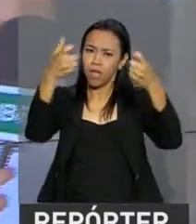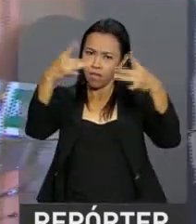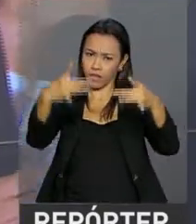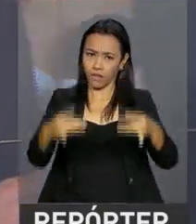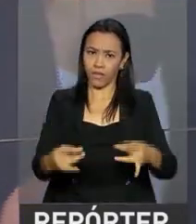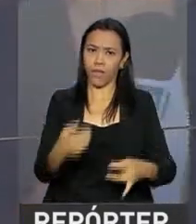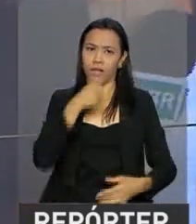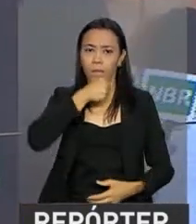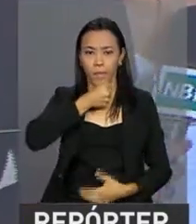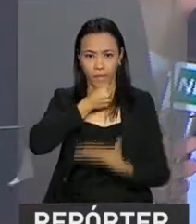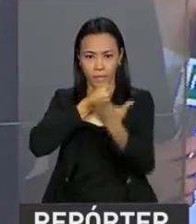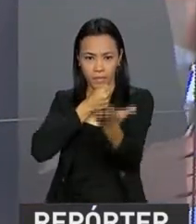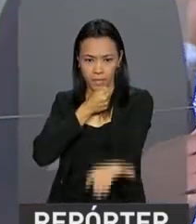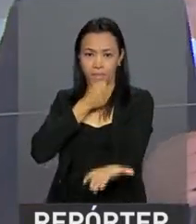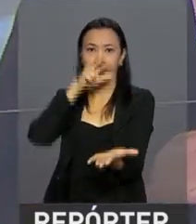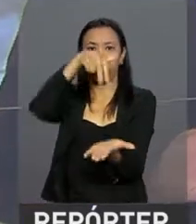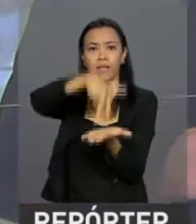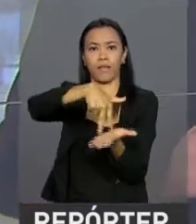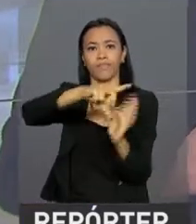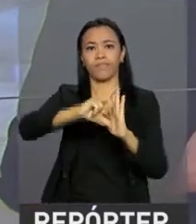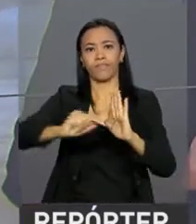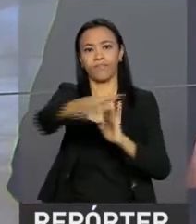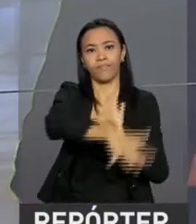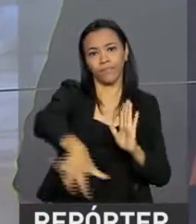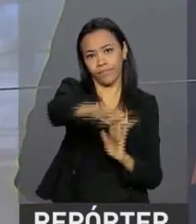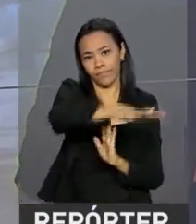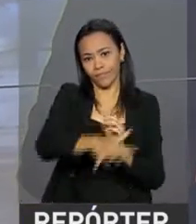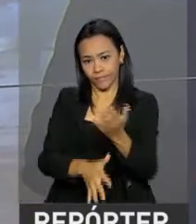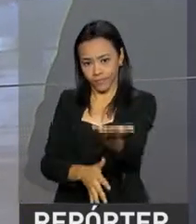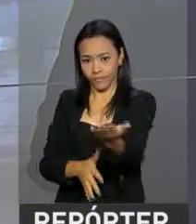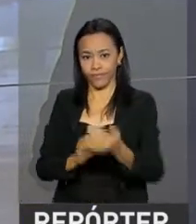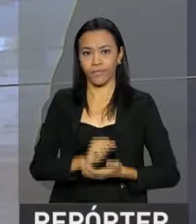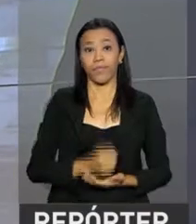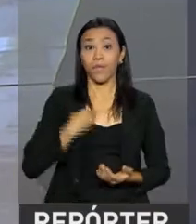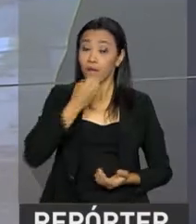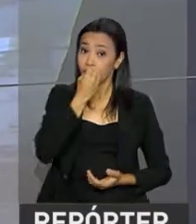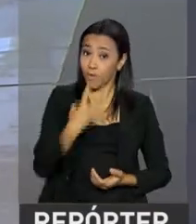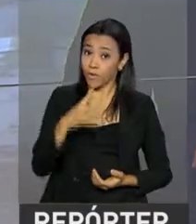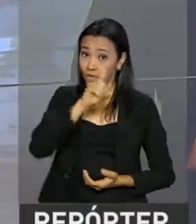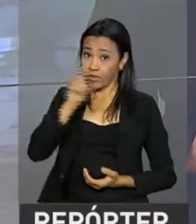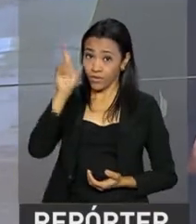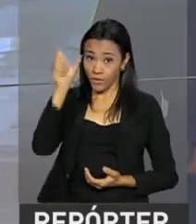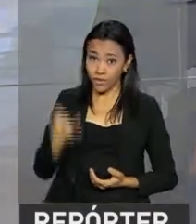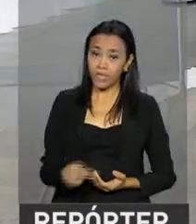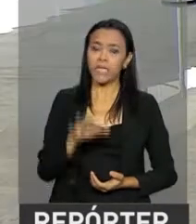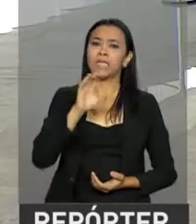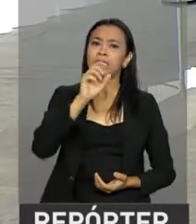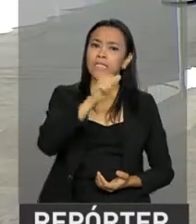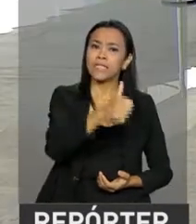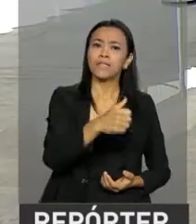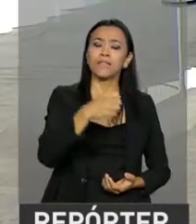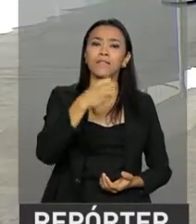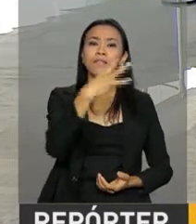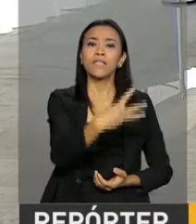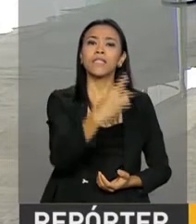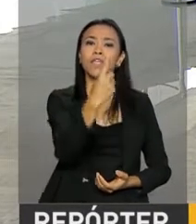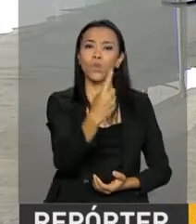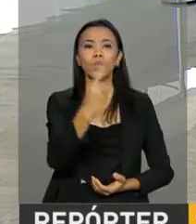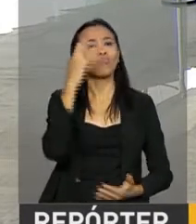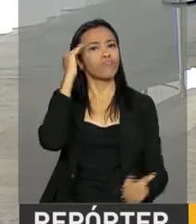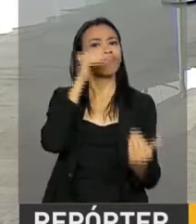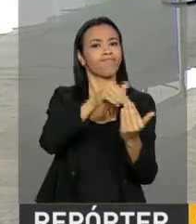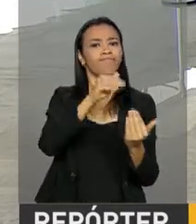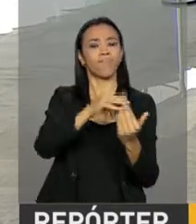ouve falar do palácio do planalto 80 está bom dia onde leandro foram 31 votos favoráveis e